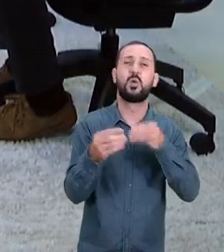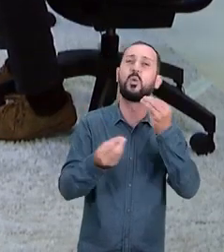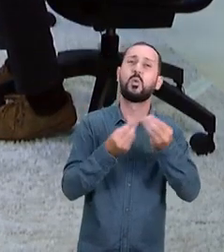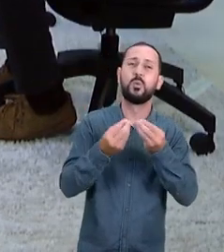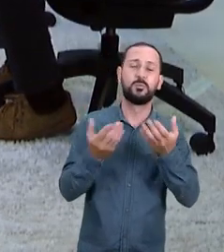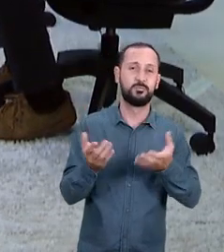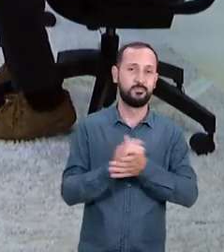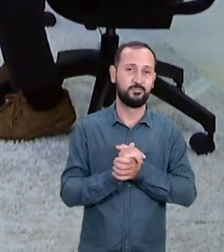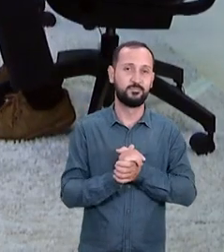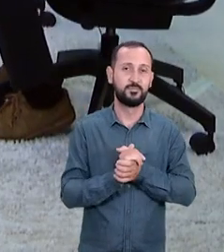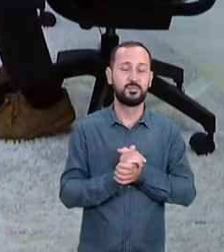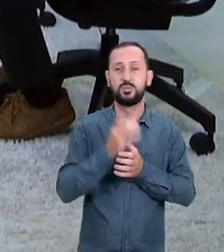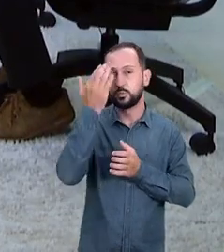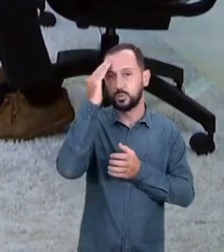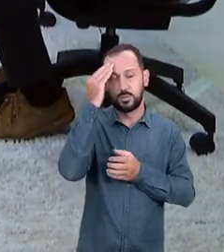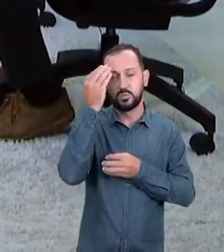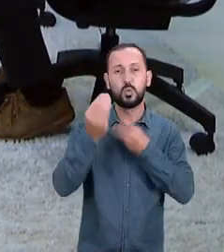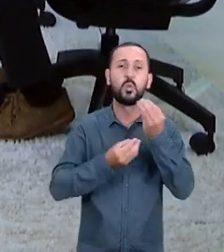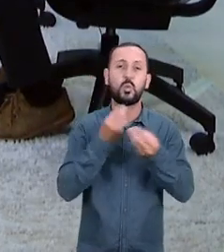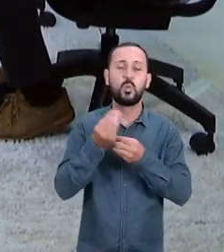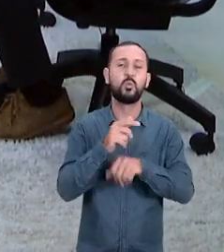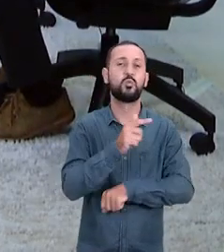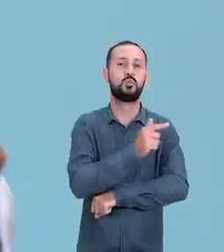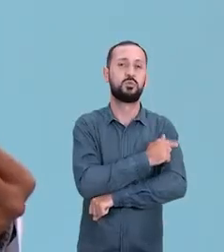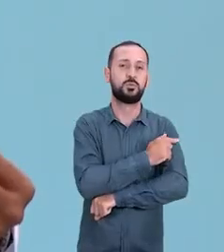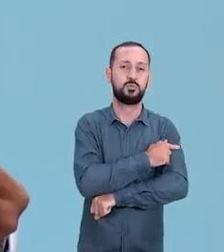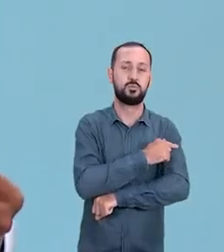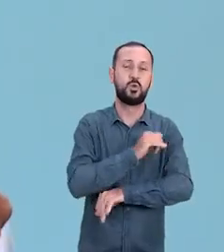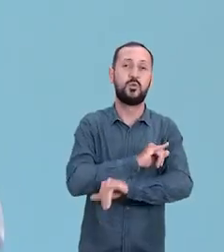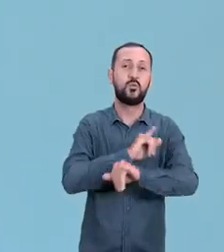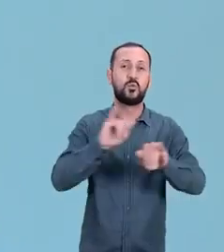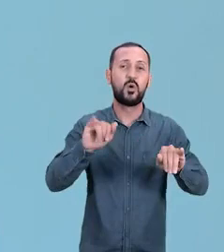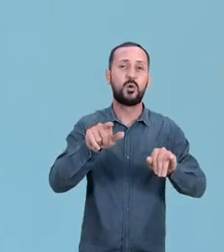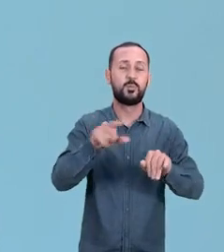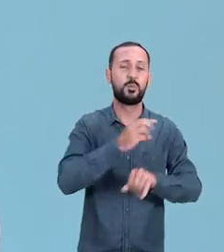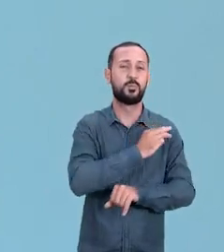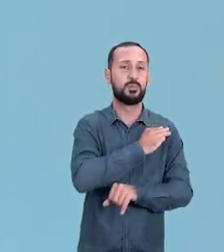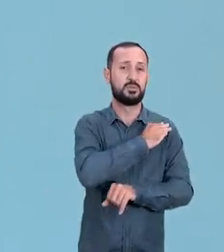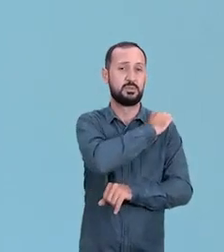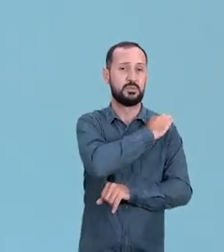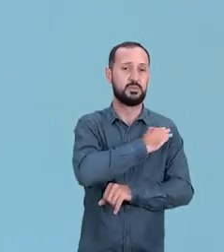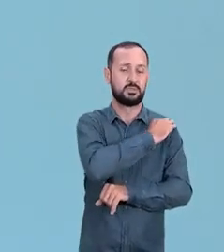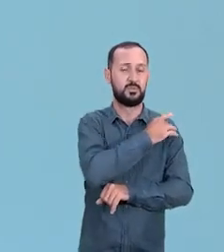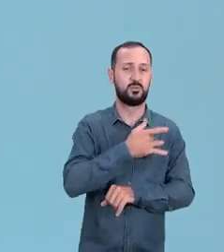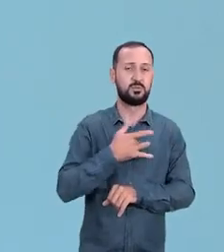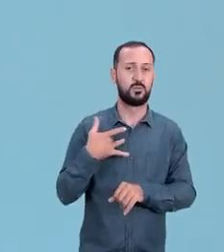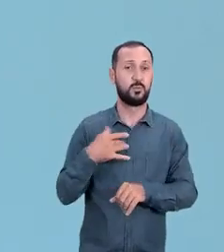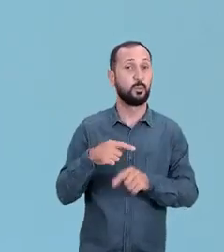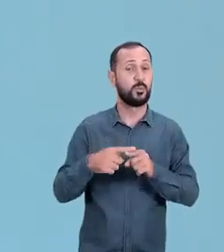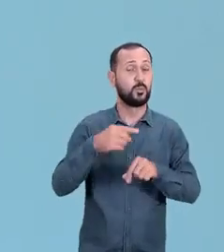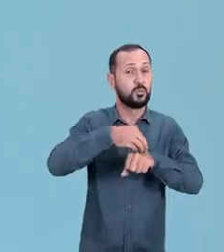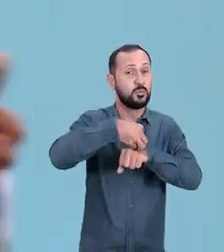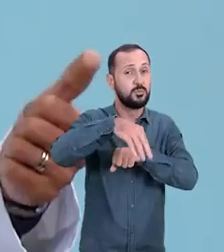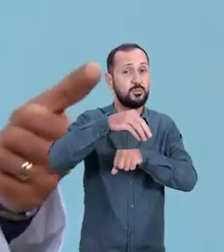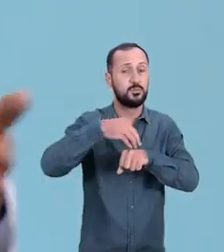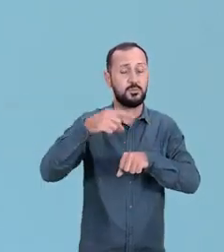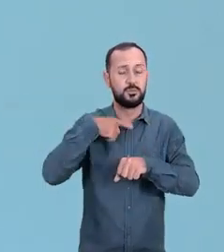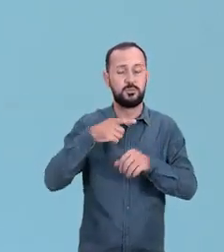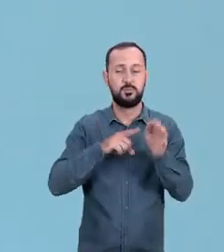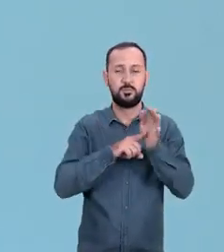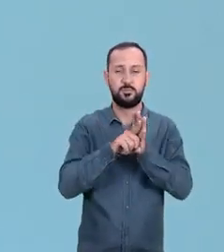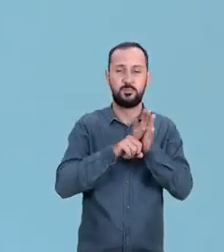que é? Então, a gente não entende como que o gestor manda uma informação dessa para o Ministério da Saúde, que a informação que eu estou passando para o senhor, eu